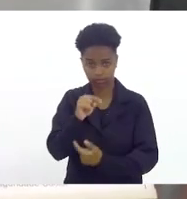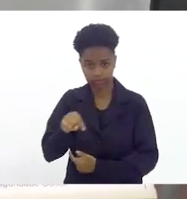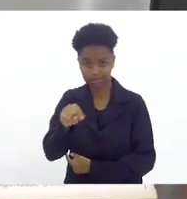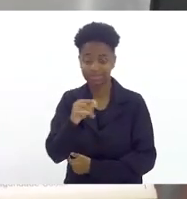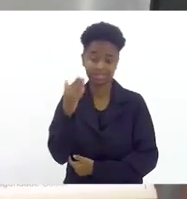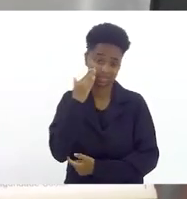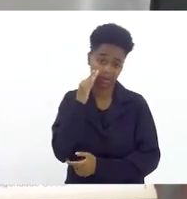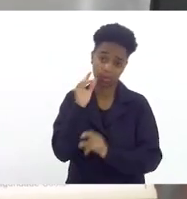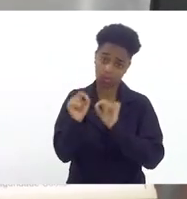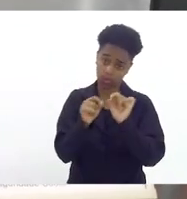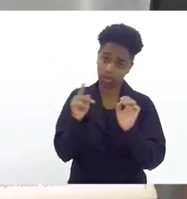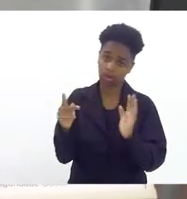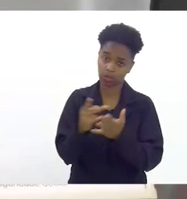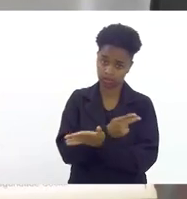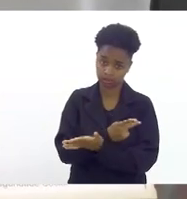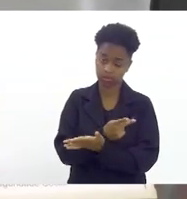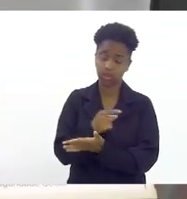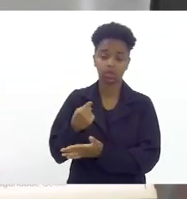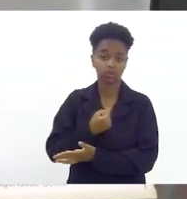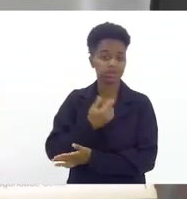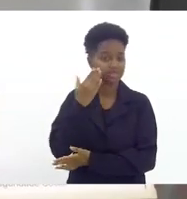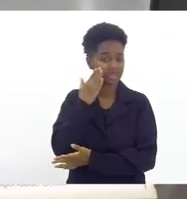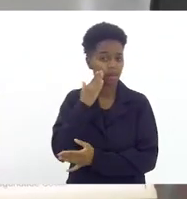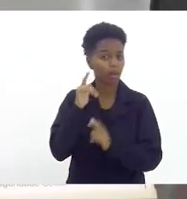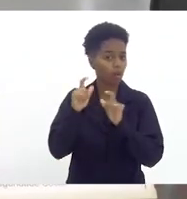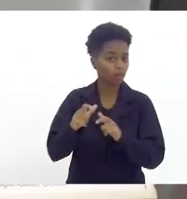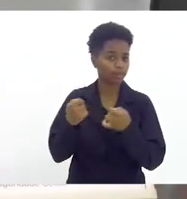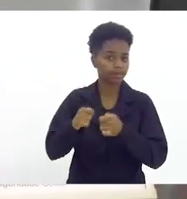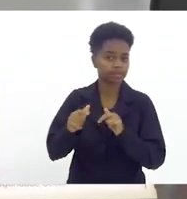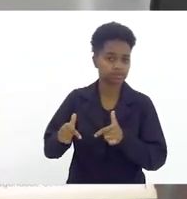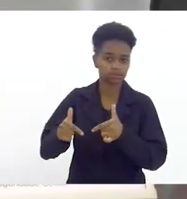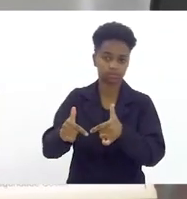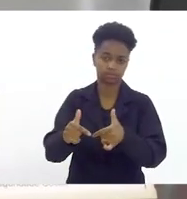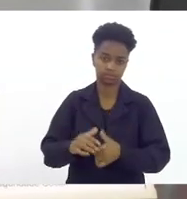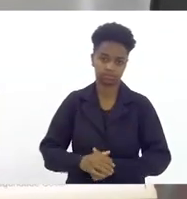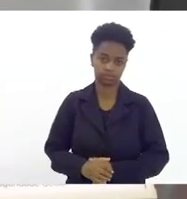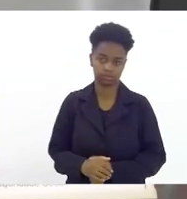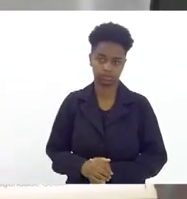já sabe o que que tá acontecendo e a gente sabe onde a gente precisa entender